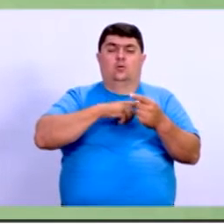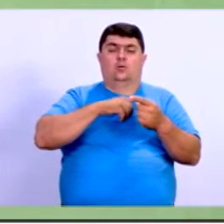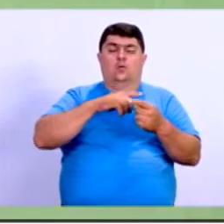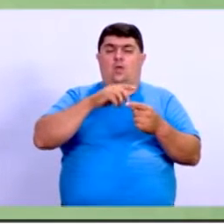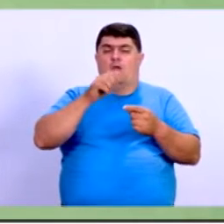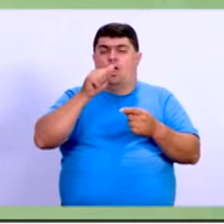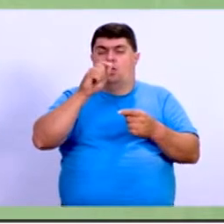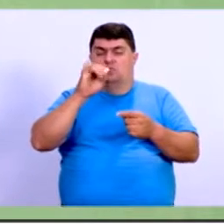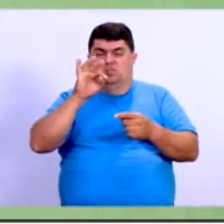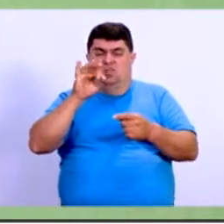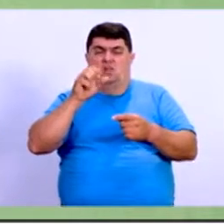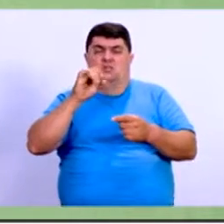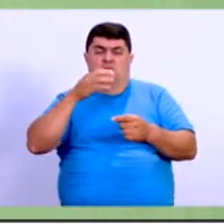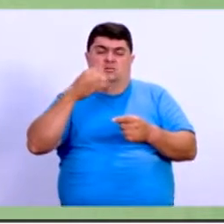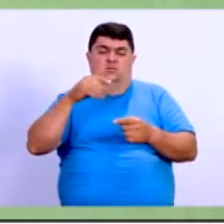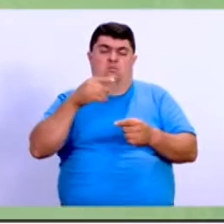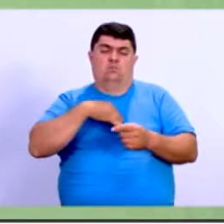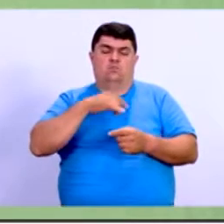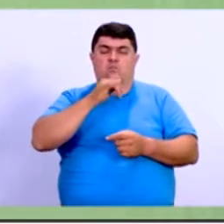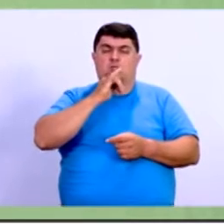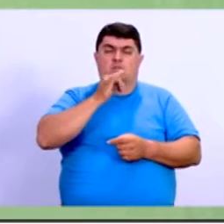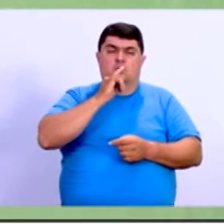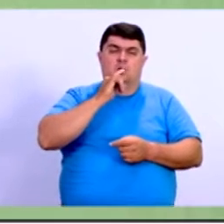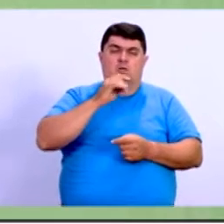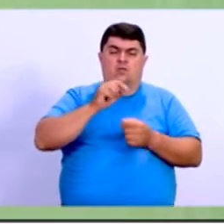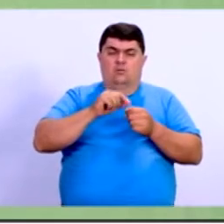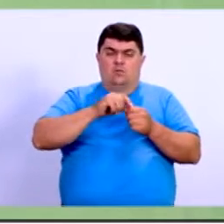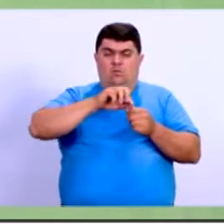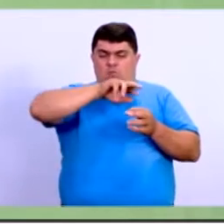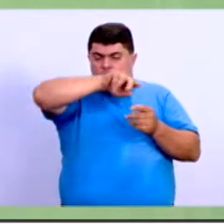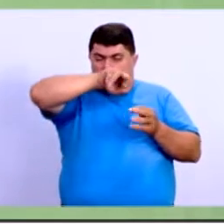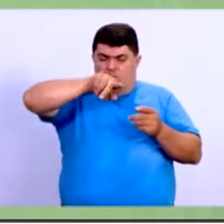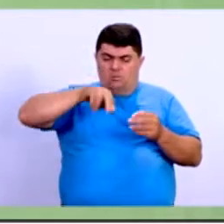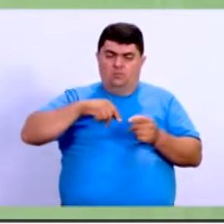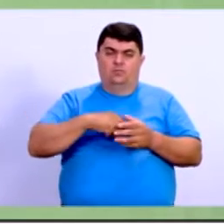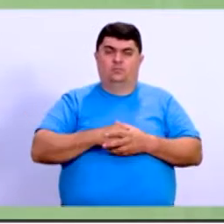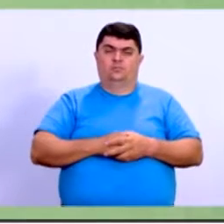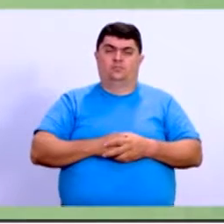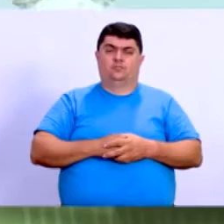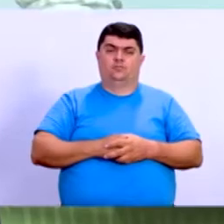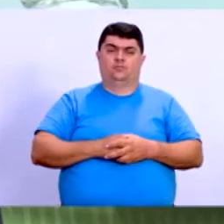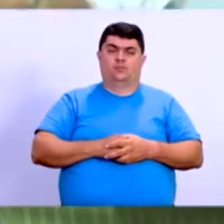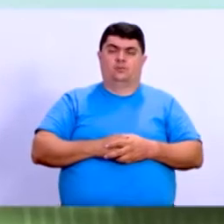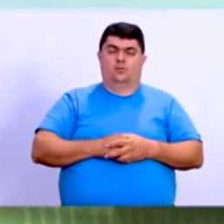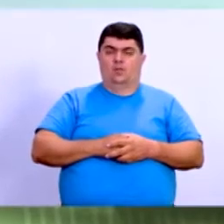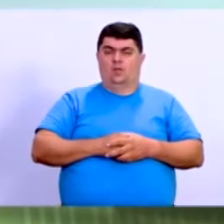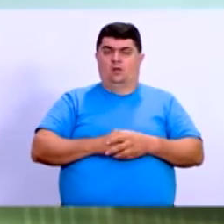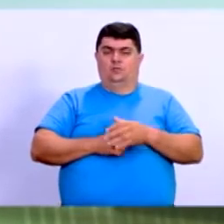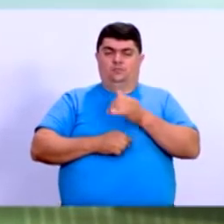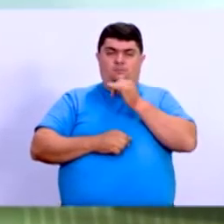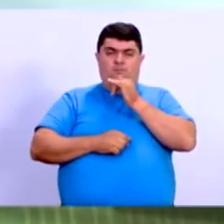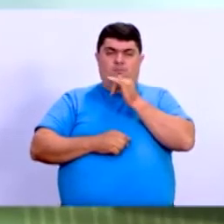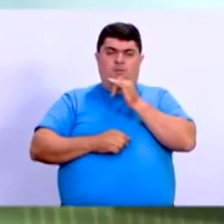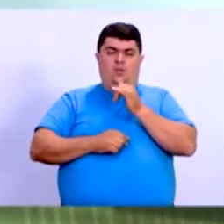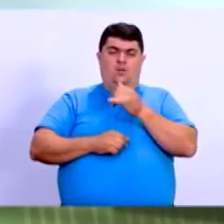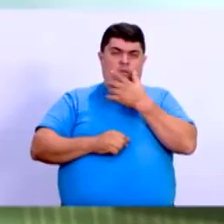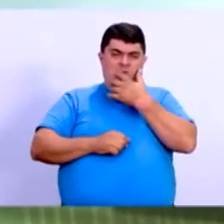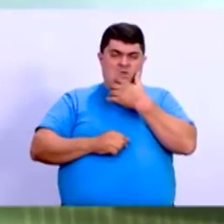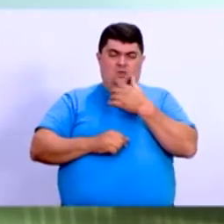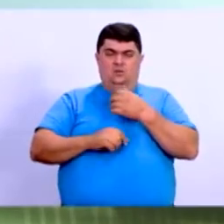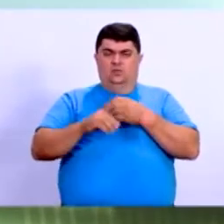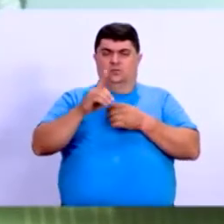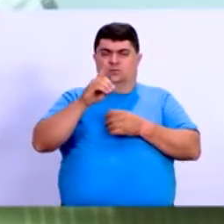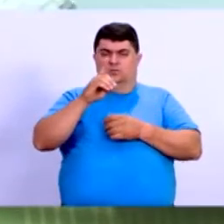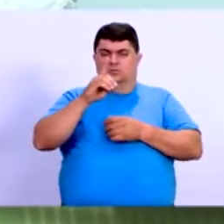utilizamos mecanismos de encapsulamento, polimorfismo e herança. Então, quando a gente faz a abstração, a gente faz a criação do diagrama de